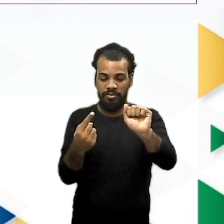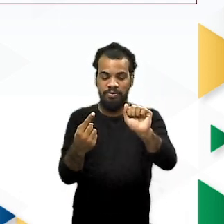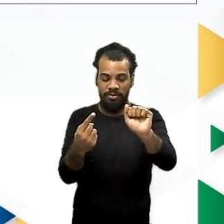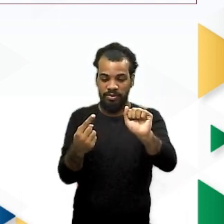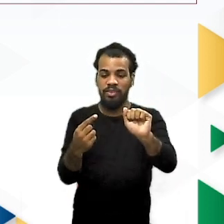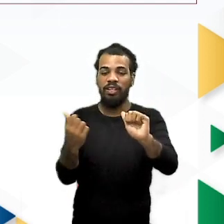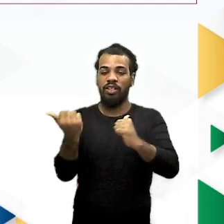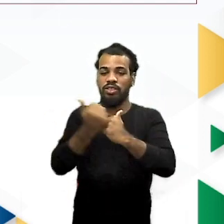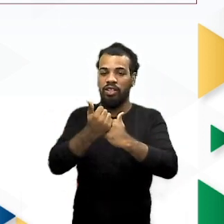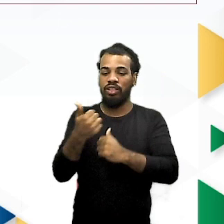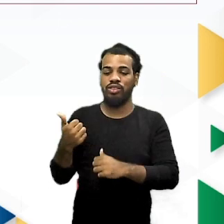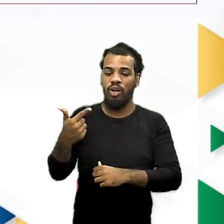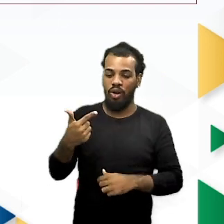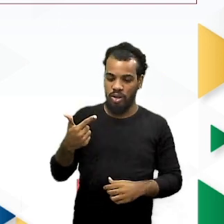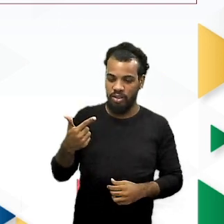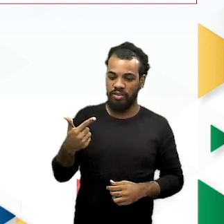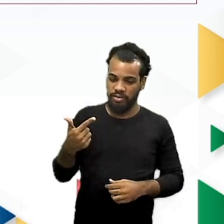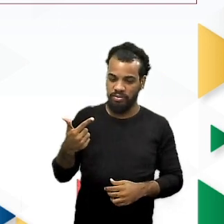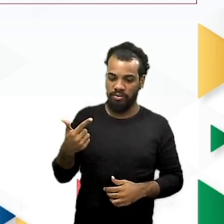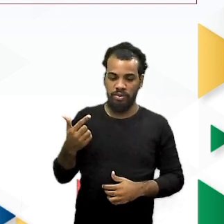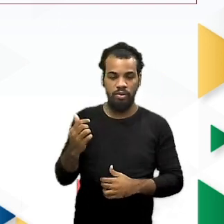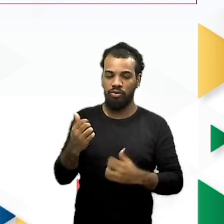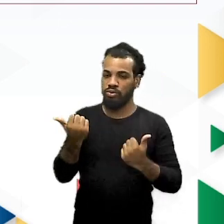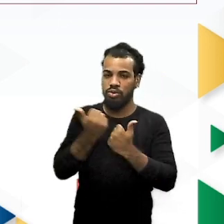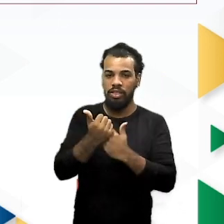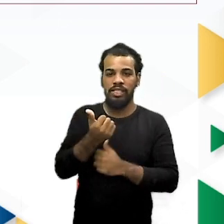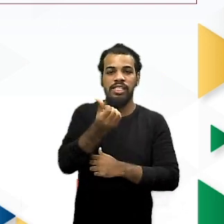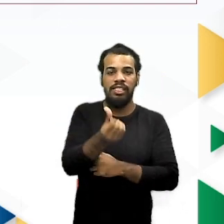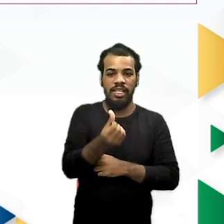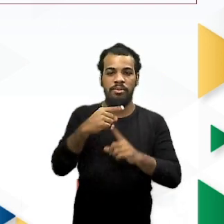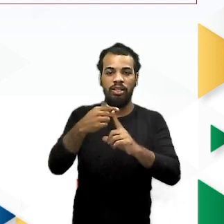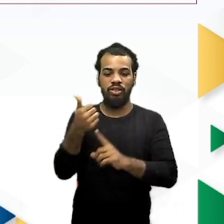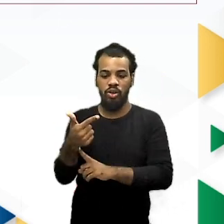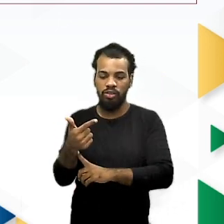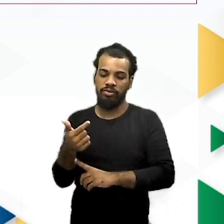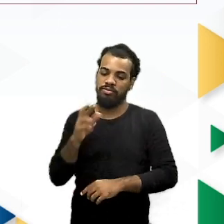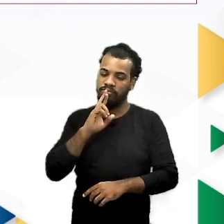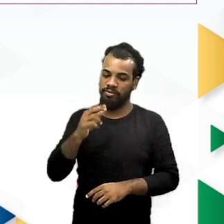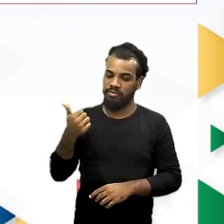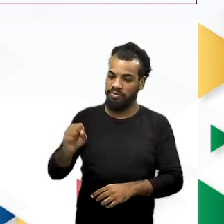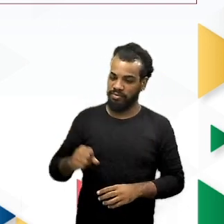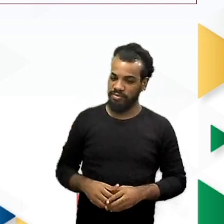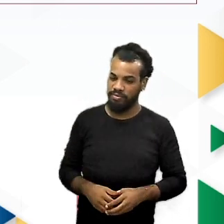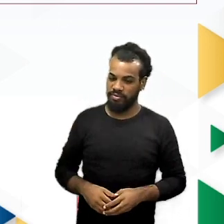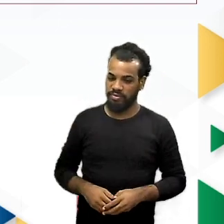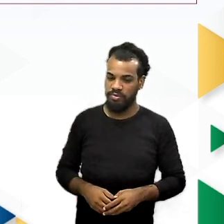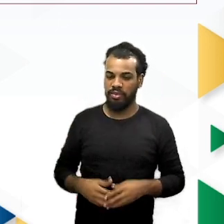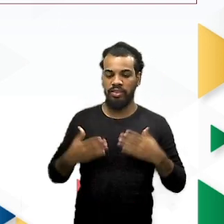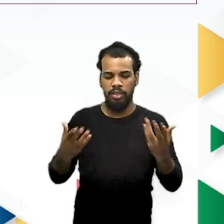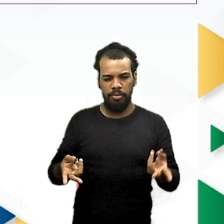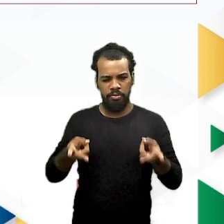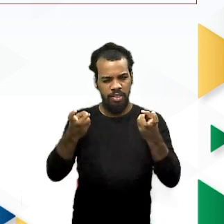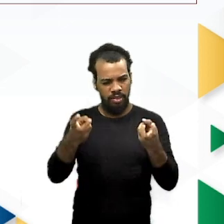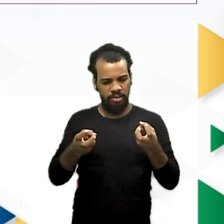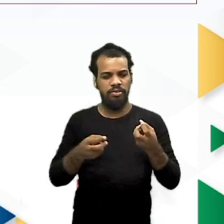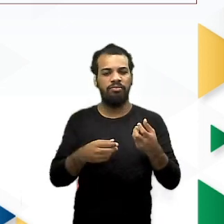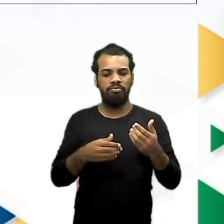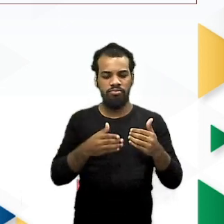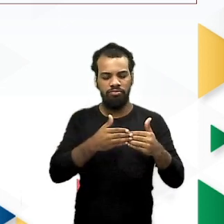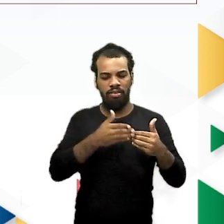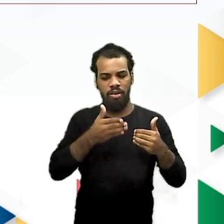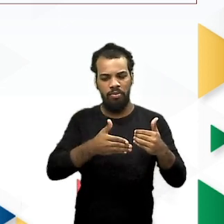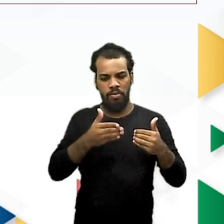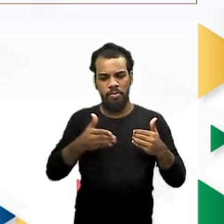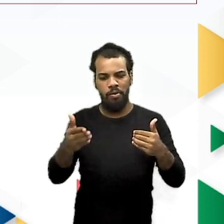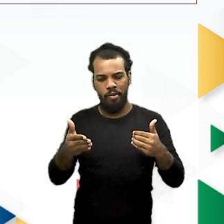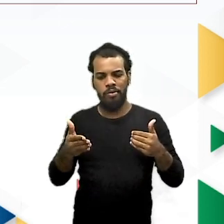vale 12. É só substituir. 6 mais 12, 18. Percebeu o que é? Eu pego sempre 6 mais